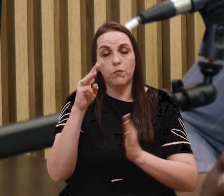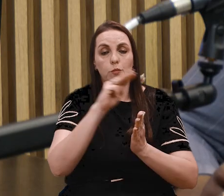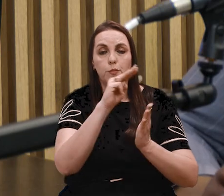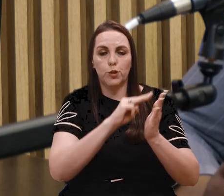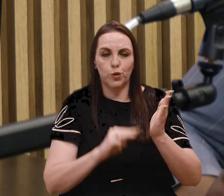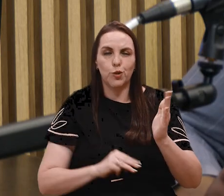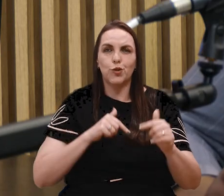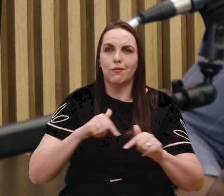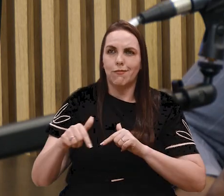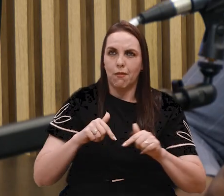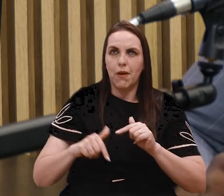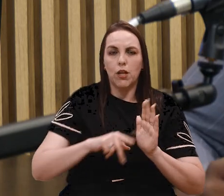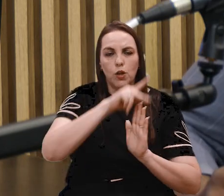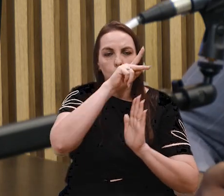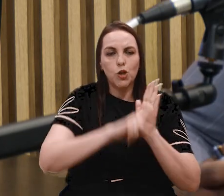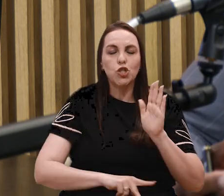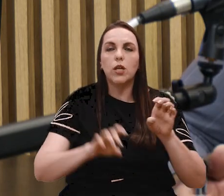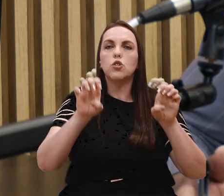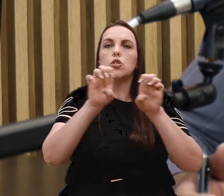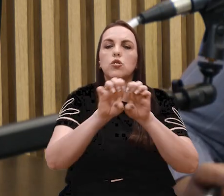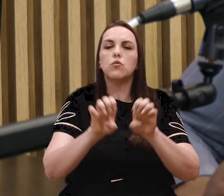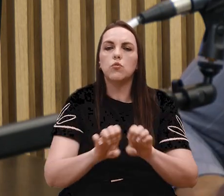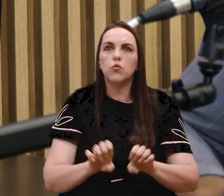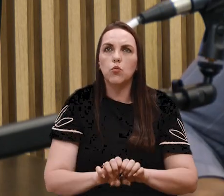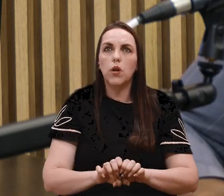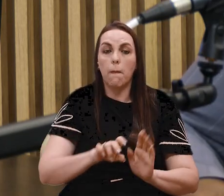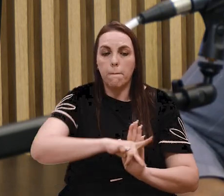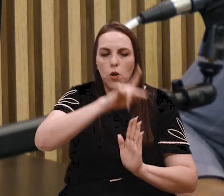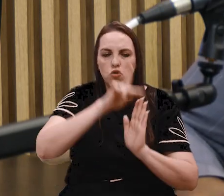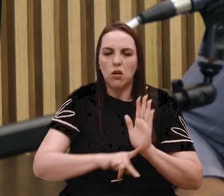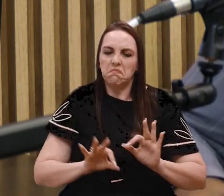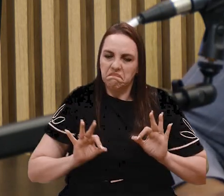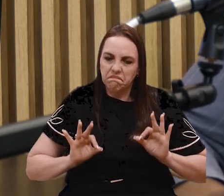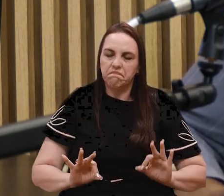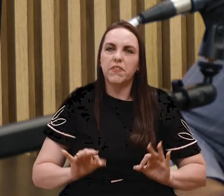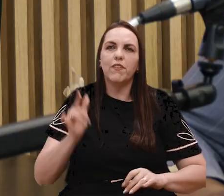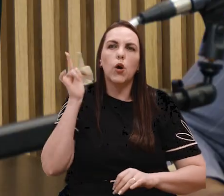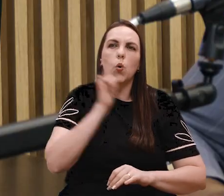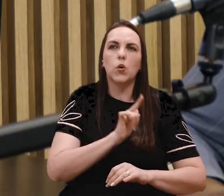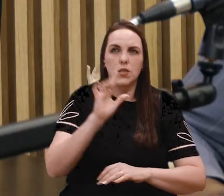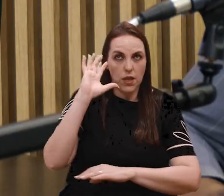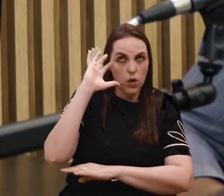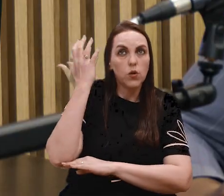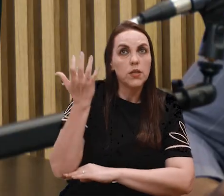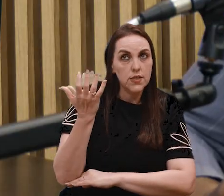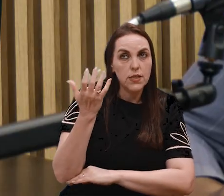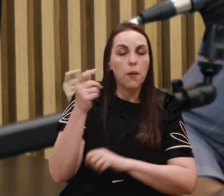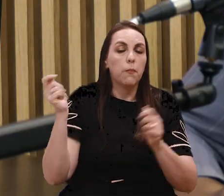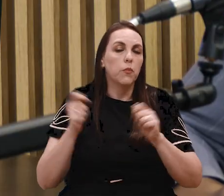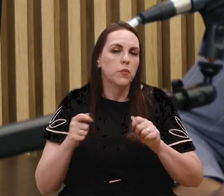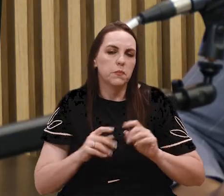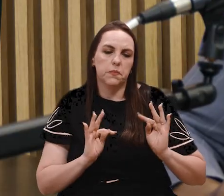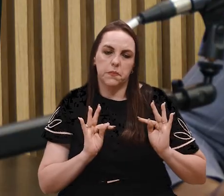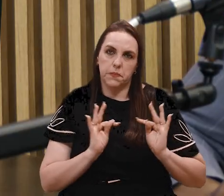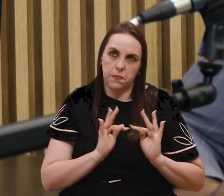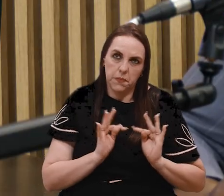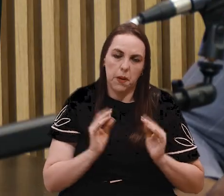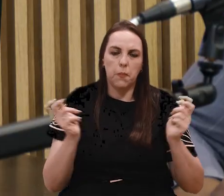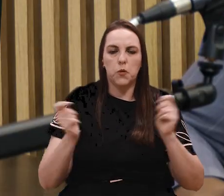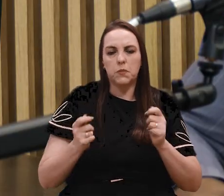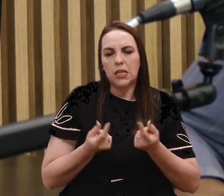através de projetos estruturantes, né? Projetos que parem de pé, como a gente possa dizer, então que eles tenham viabilidade técnica, viabilidade